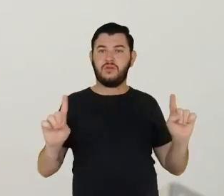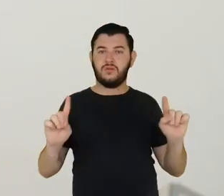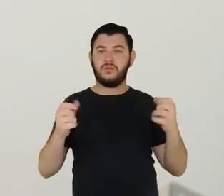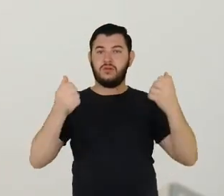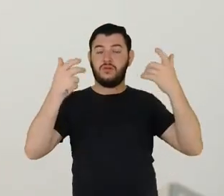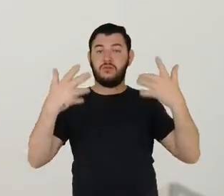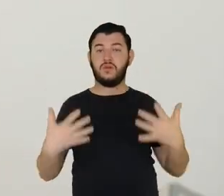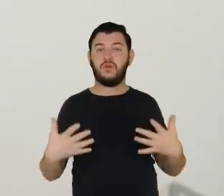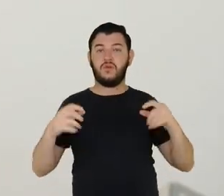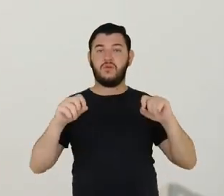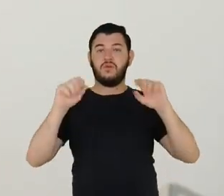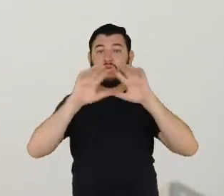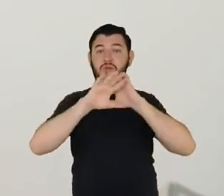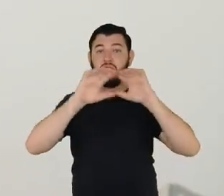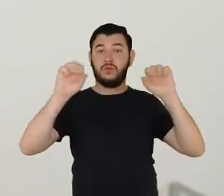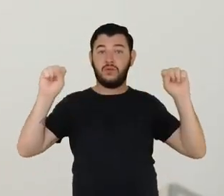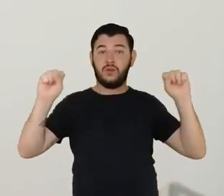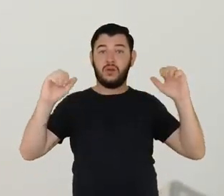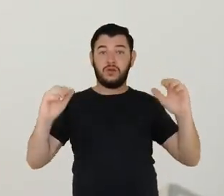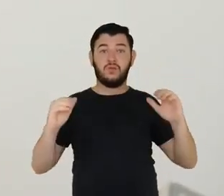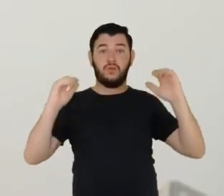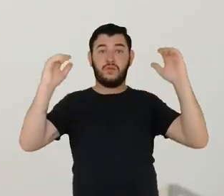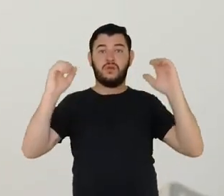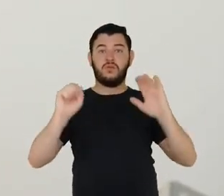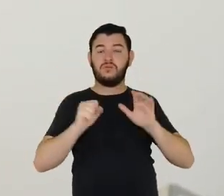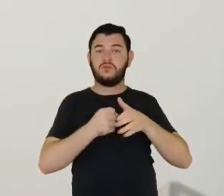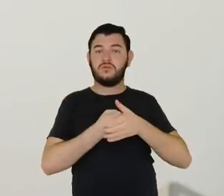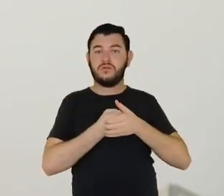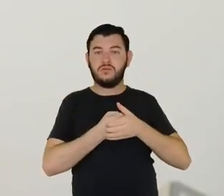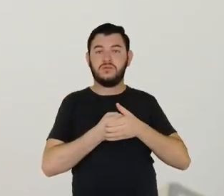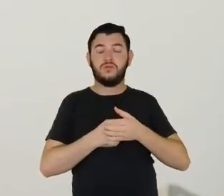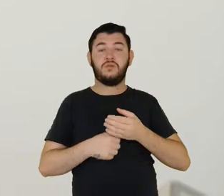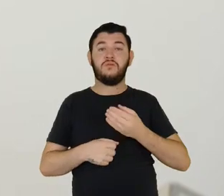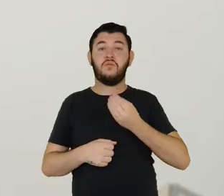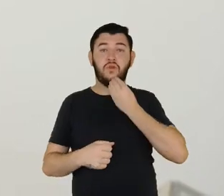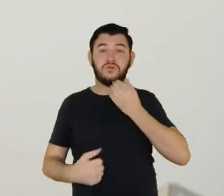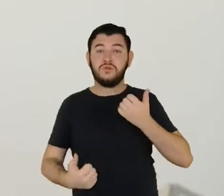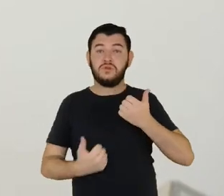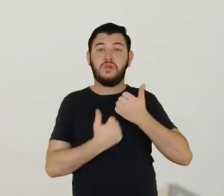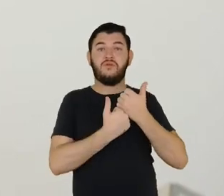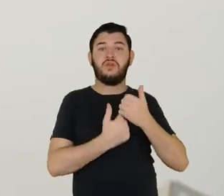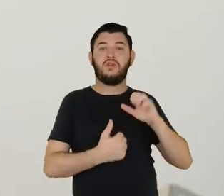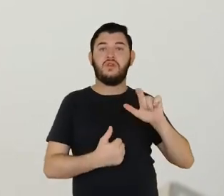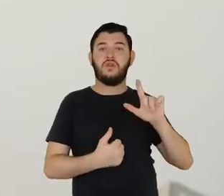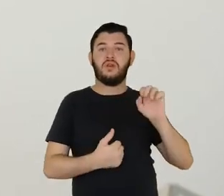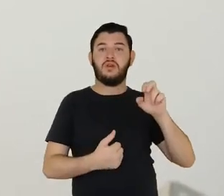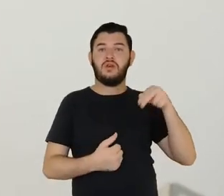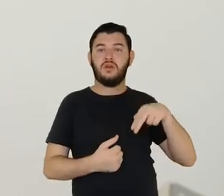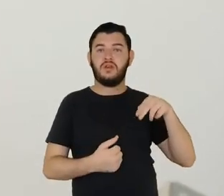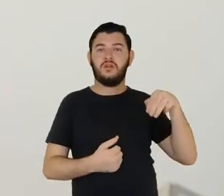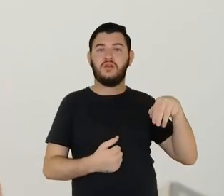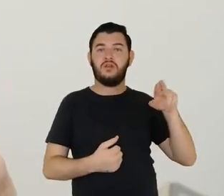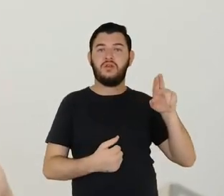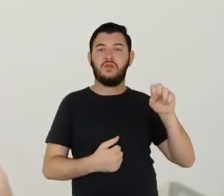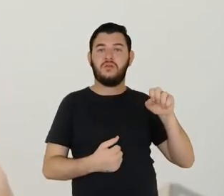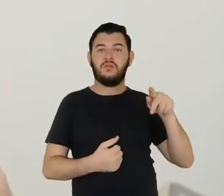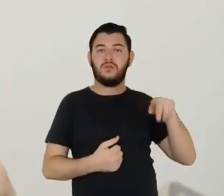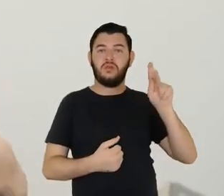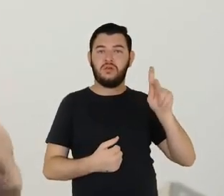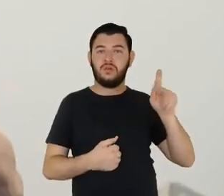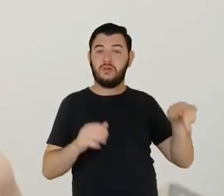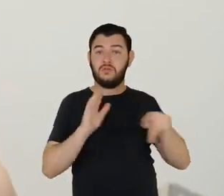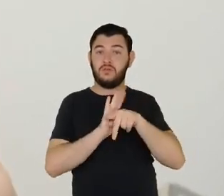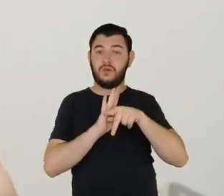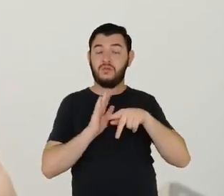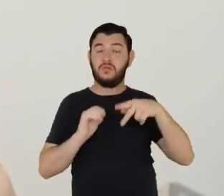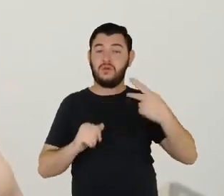defendendo o Elon Musk. Sim, provável. Do Xandão, do Supremo Tribunal Federal. Agora, Exato. o Brasil não é terra de ninguém, não é a